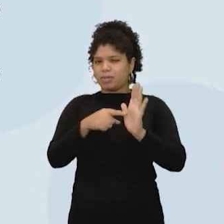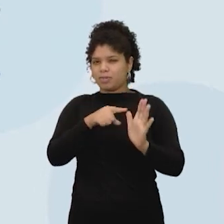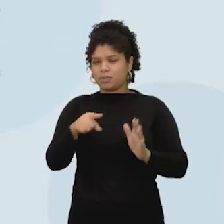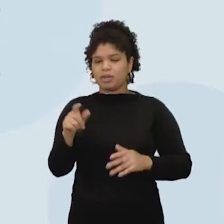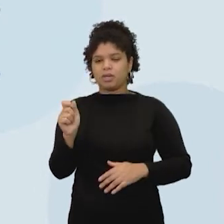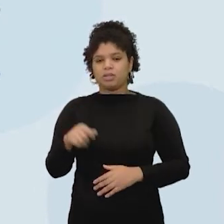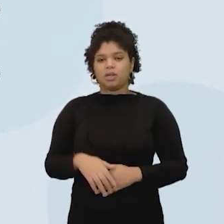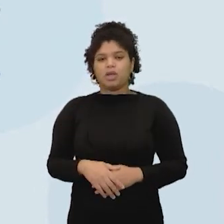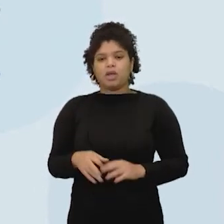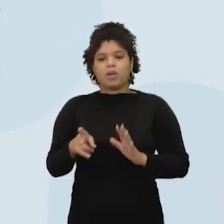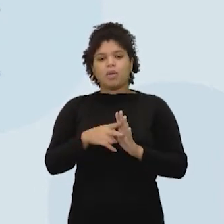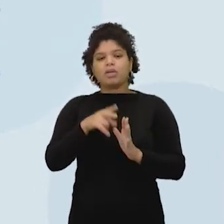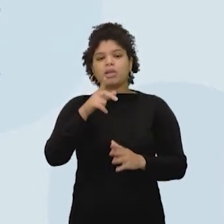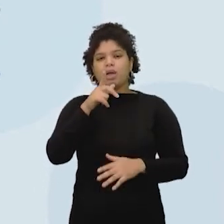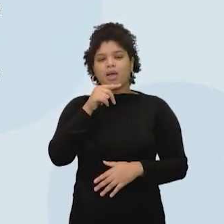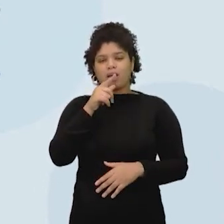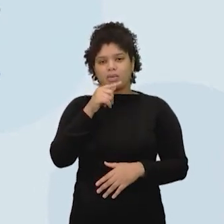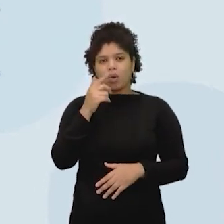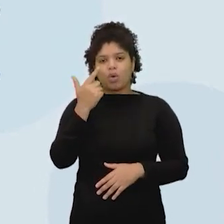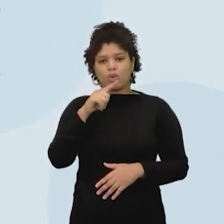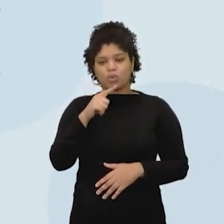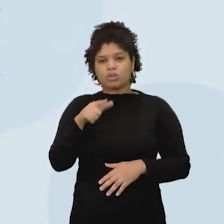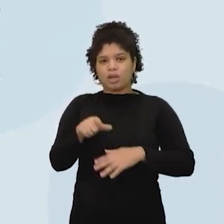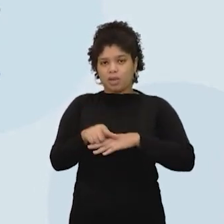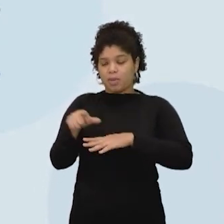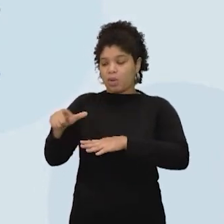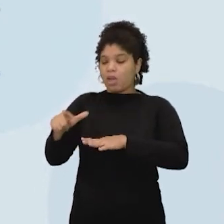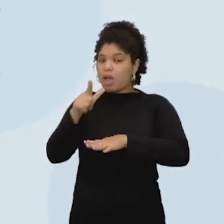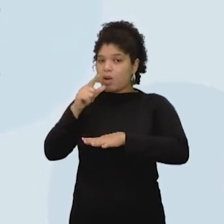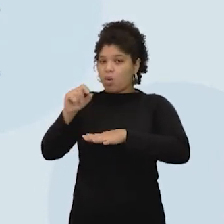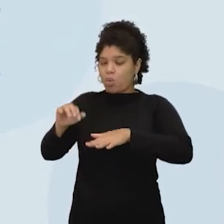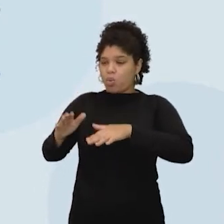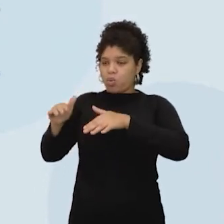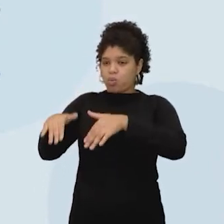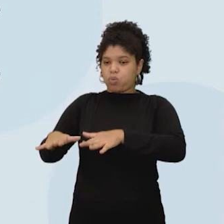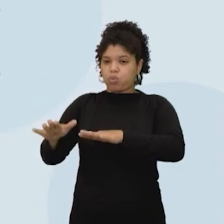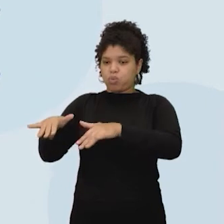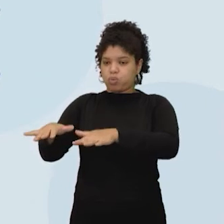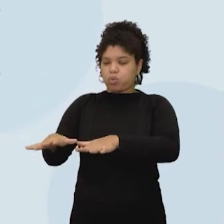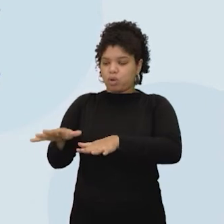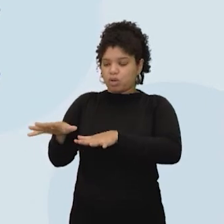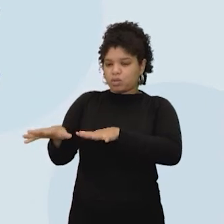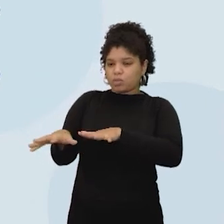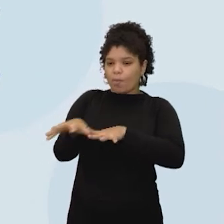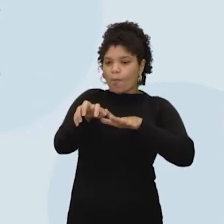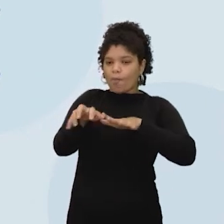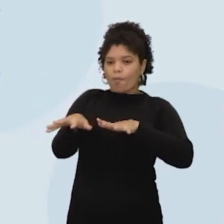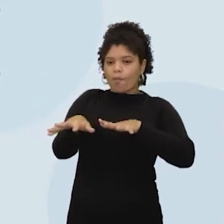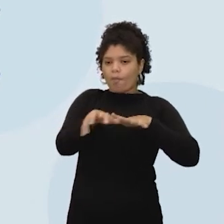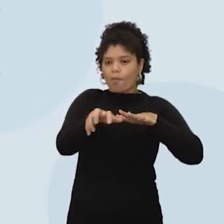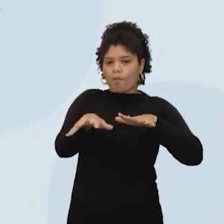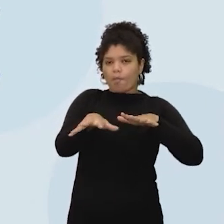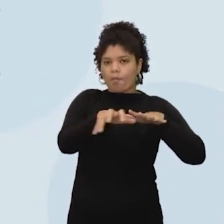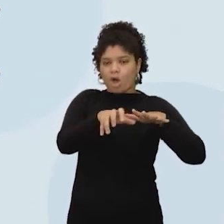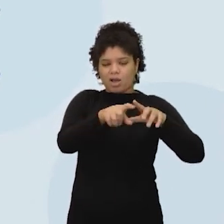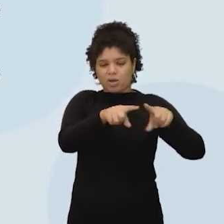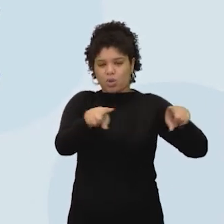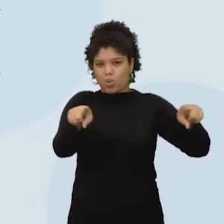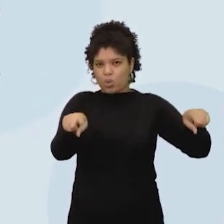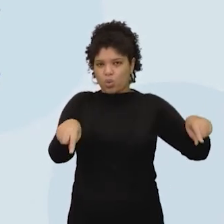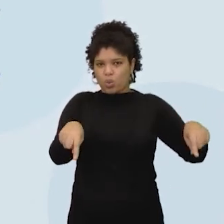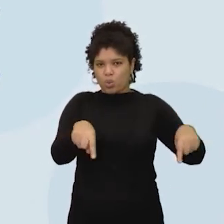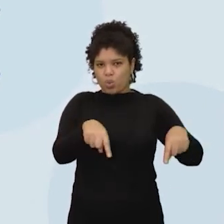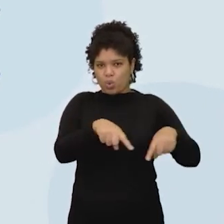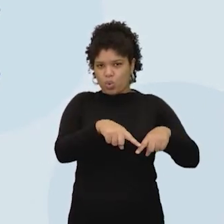com a captação das águas por meio de bombeamento. Então, eles bombeiam a água do mar para a região da salina, onde tem aquelas piscinas que a gente